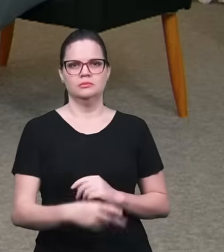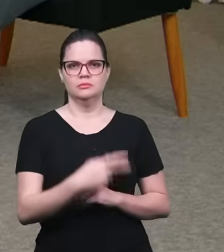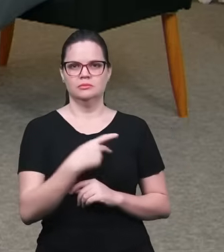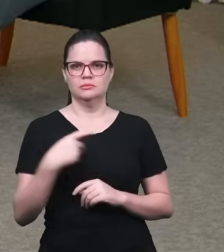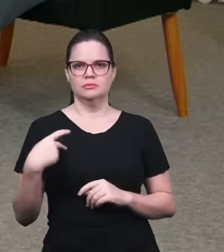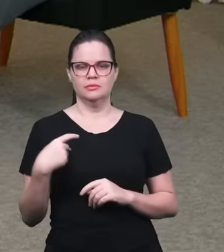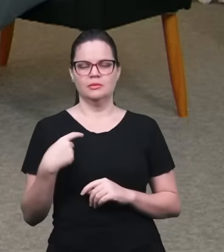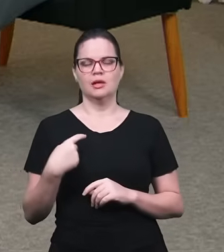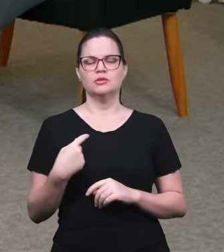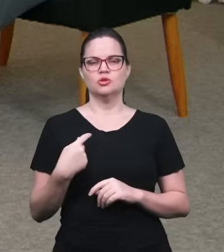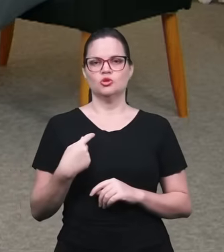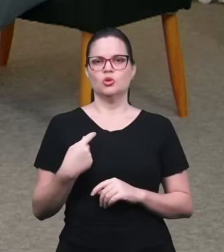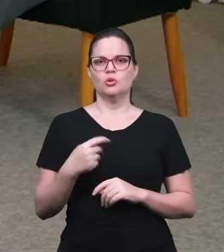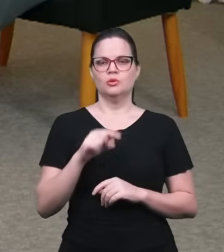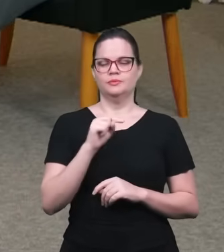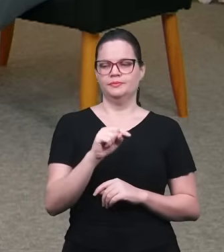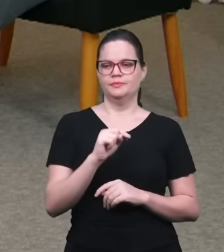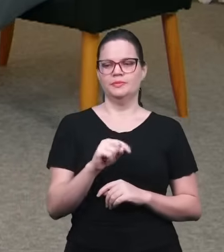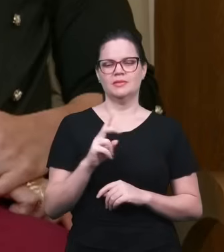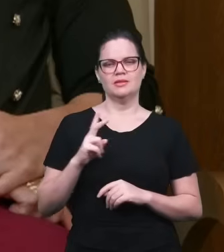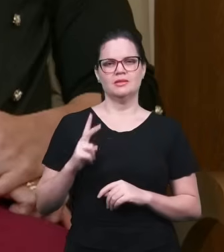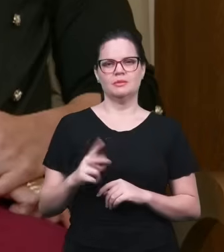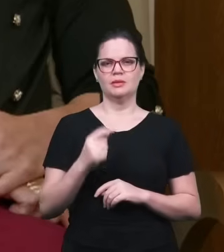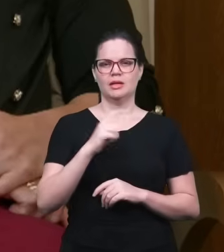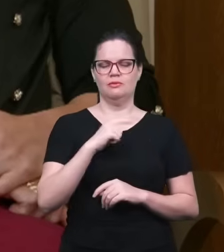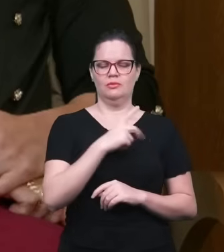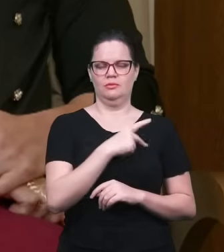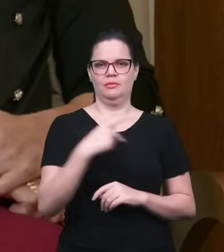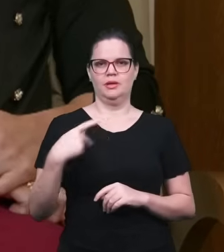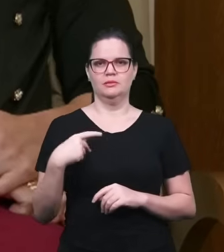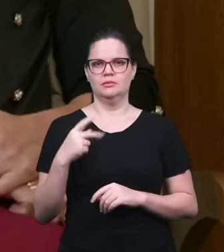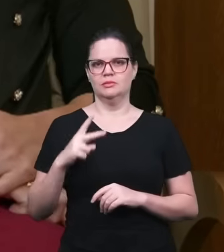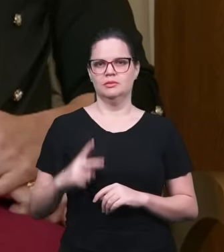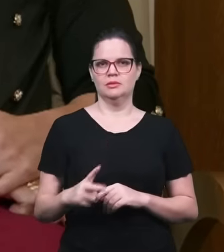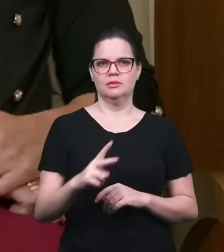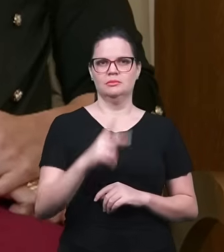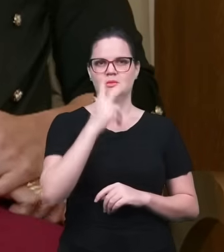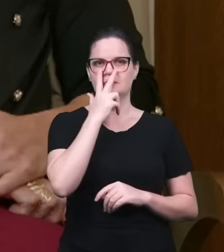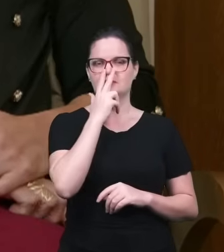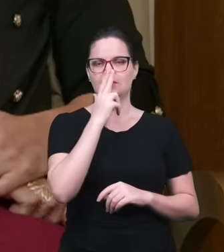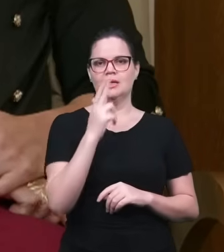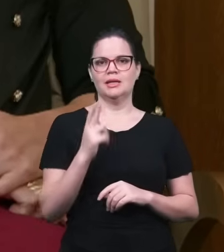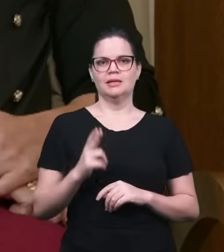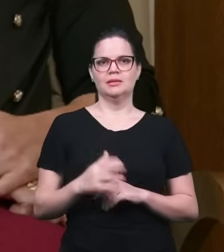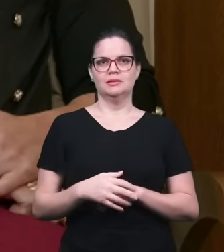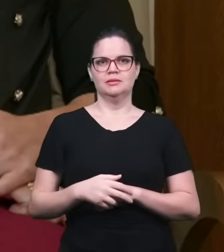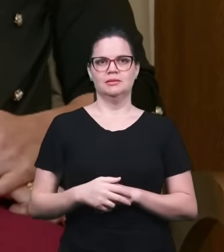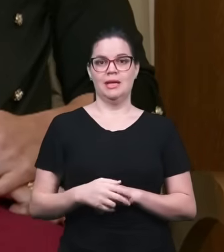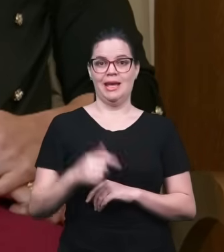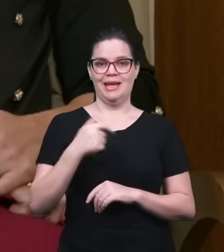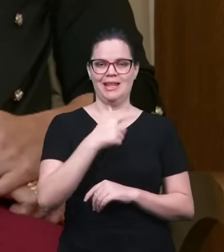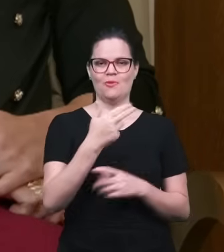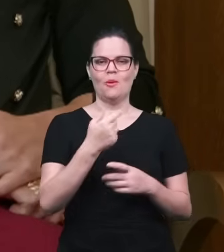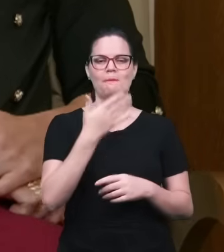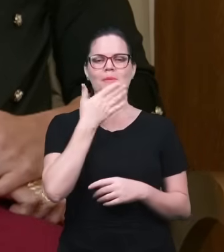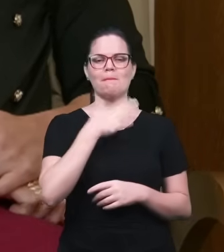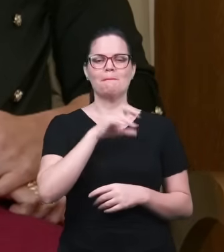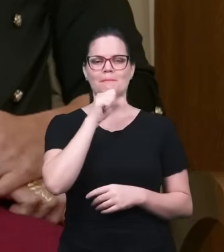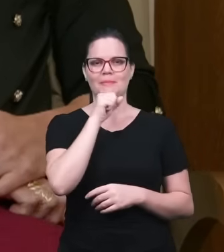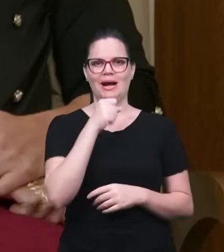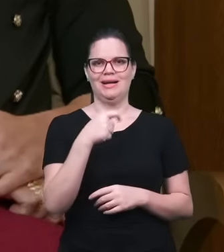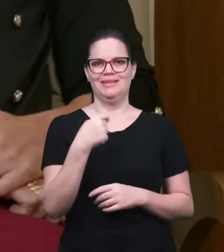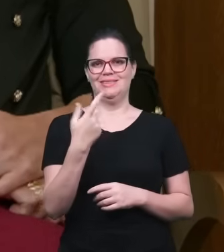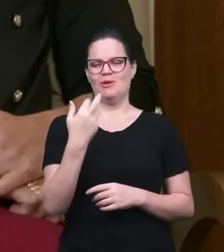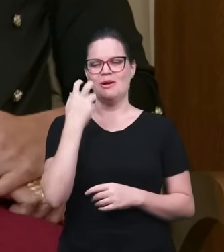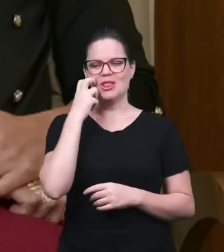chamado Jorge Calória, ele sempre praticamente adotou num período da juventude. Então, nós íamos fazer